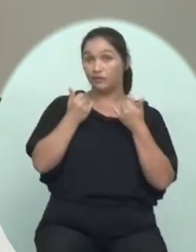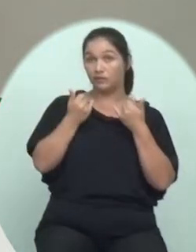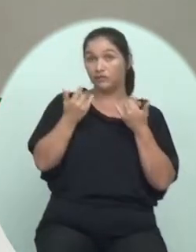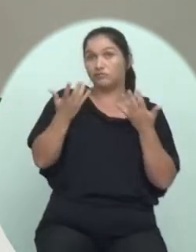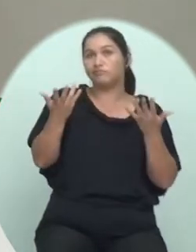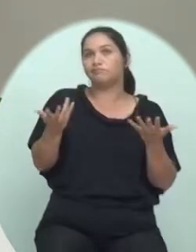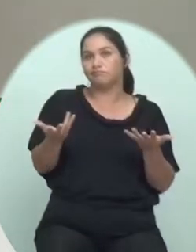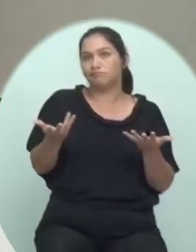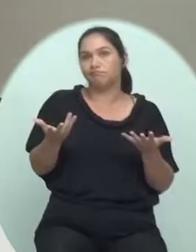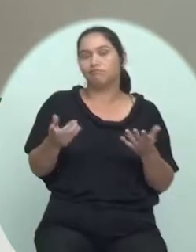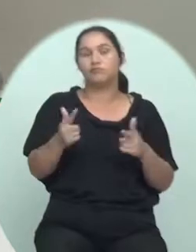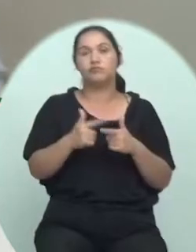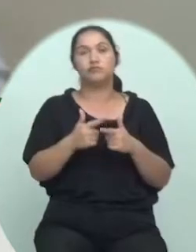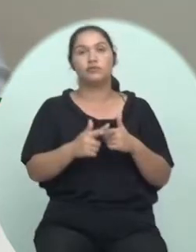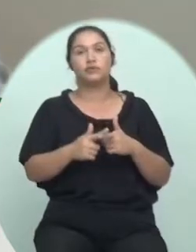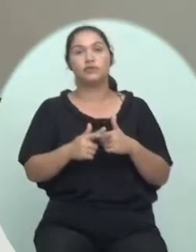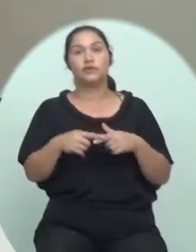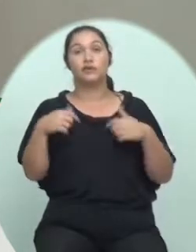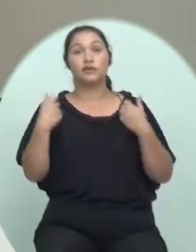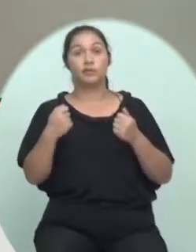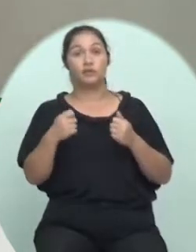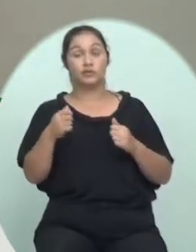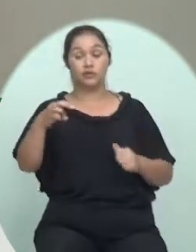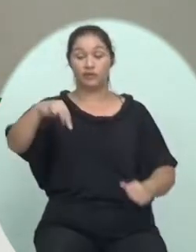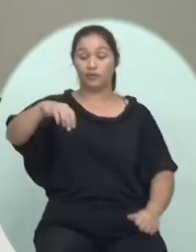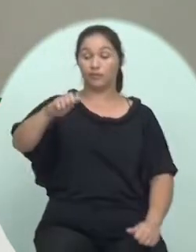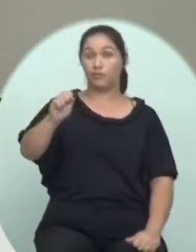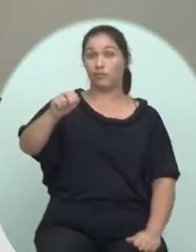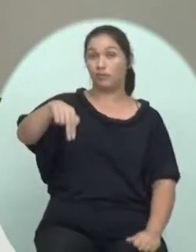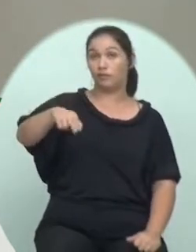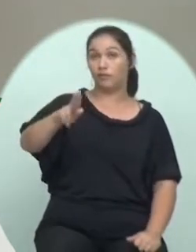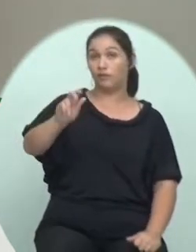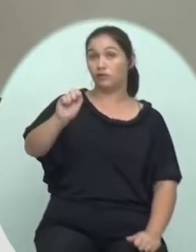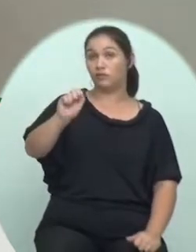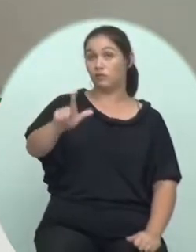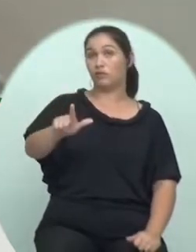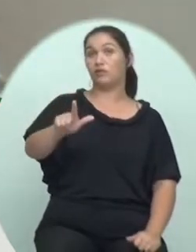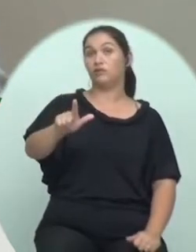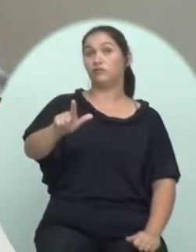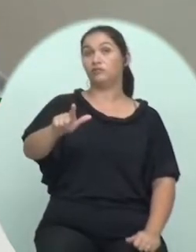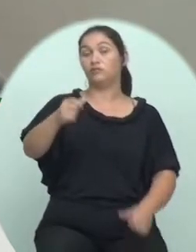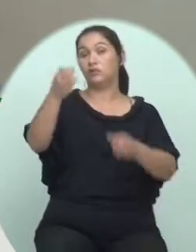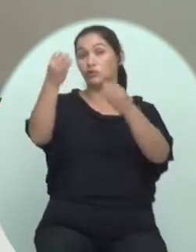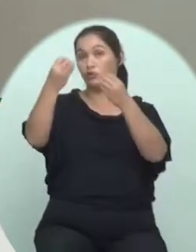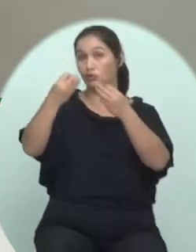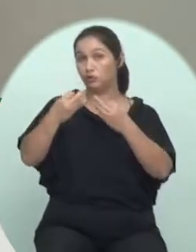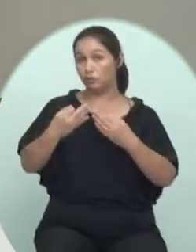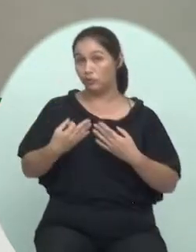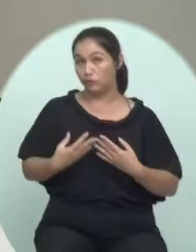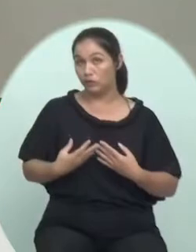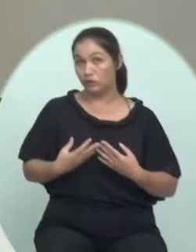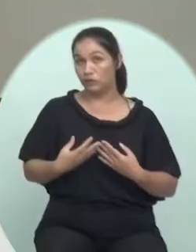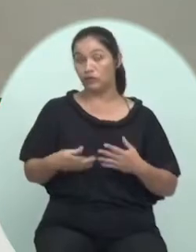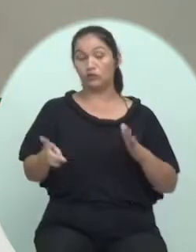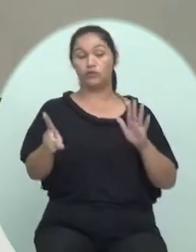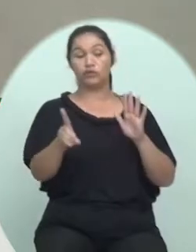Eu preciso do manual de proprietário, ali onde fala todo direitos e obrigações. Eu preciso